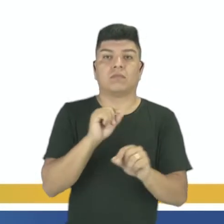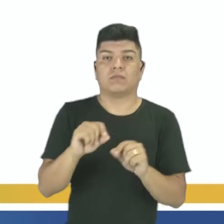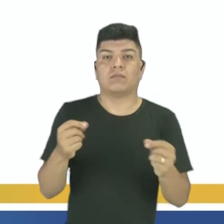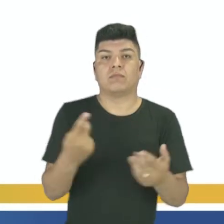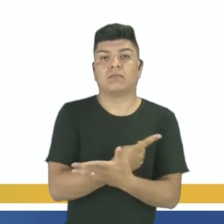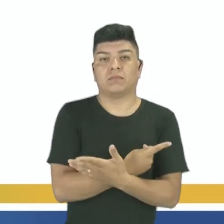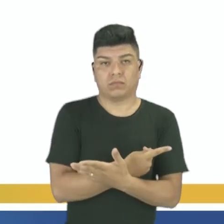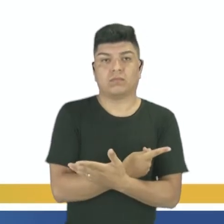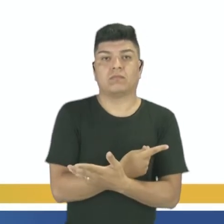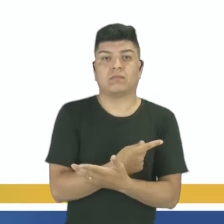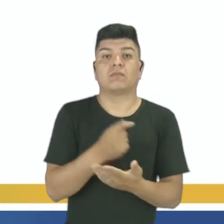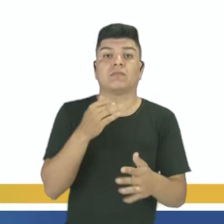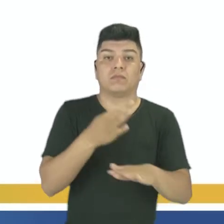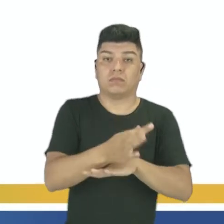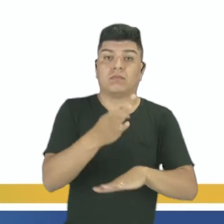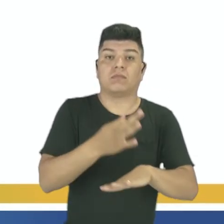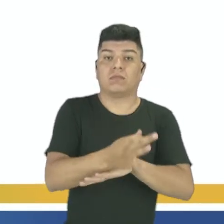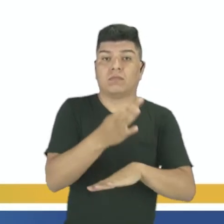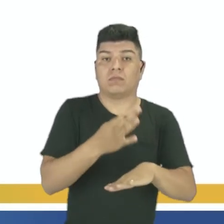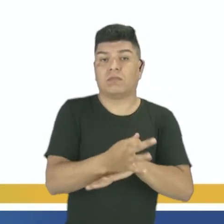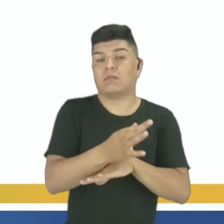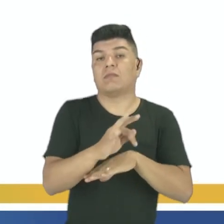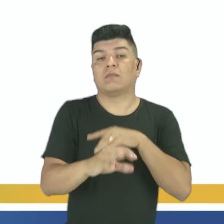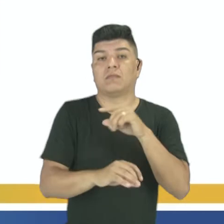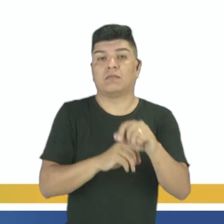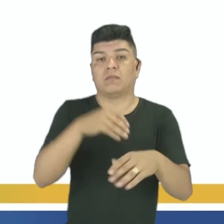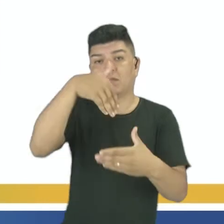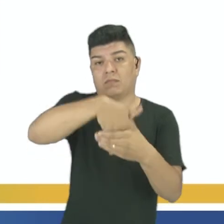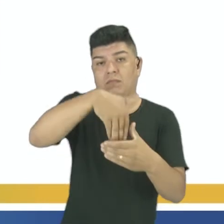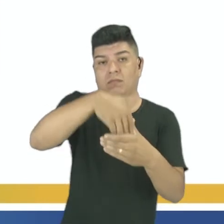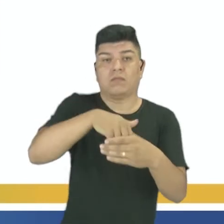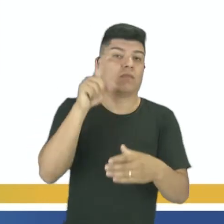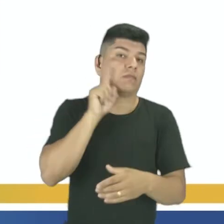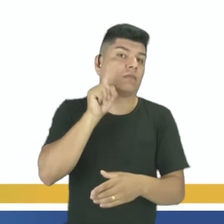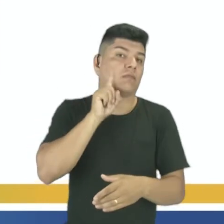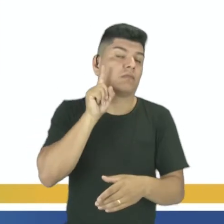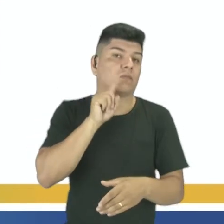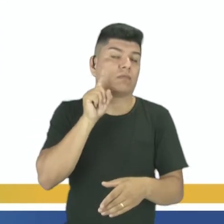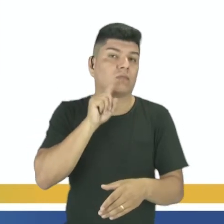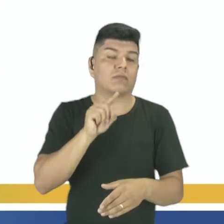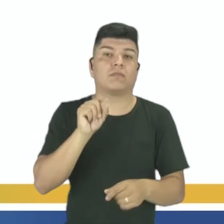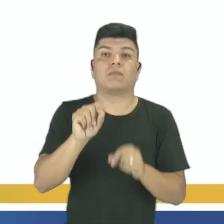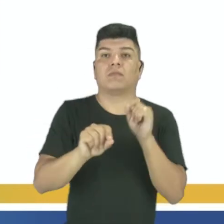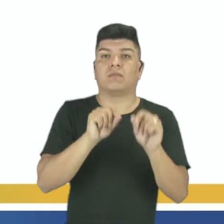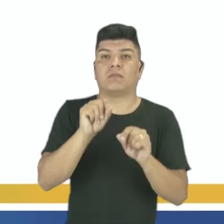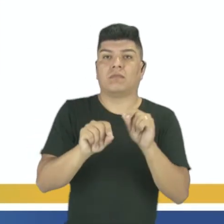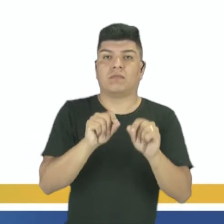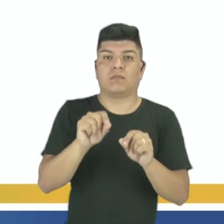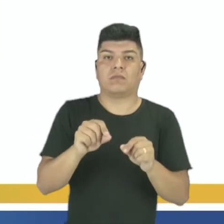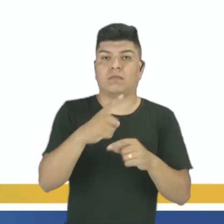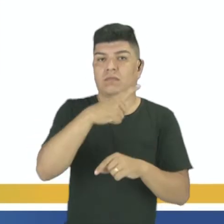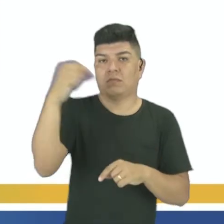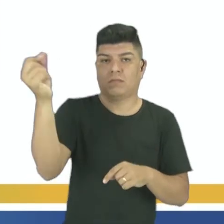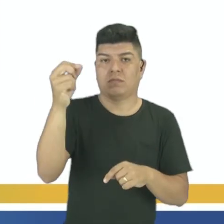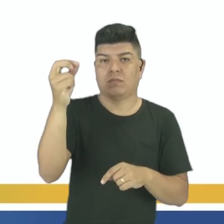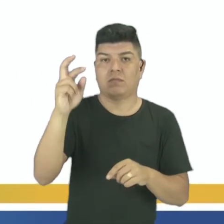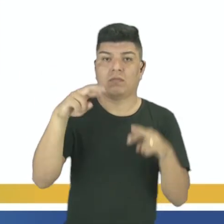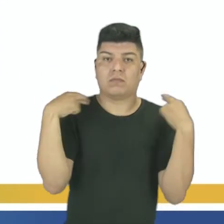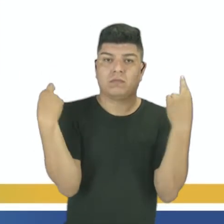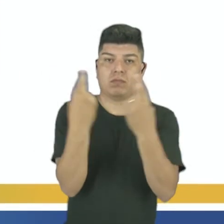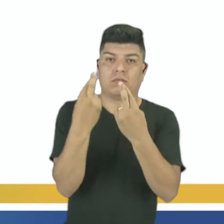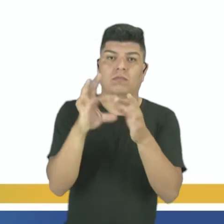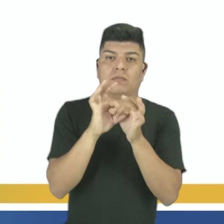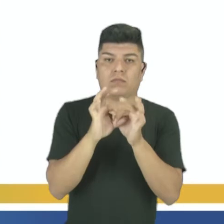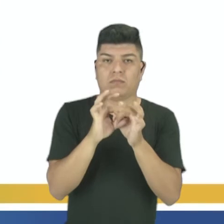né, das fake news em eleições dos Estados Unidos e plebiscitos sobre a saída do Reino Unido da